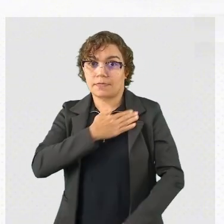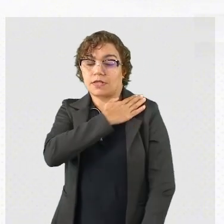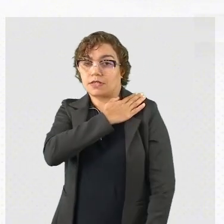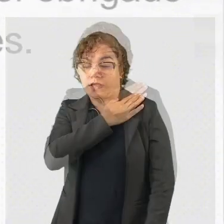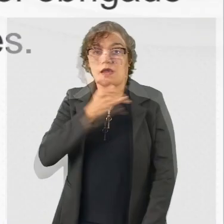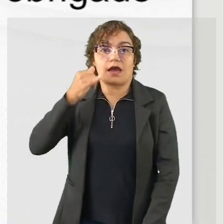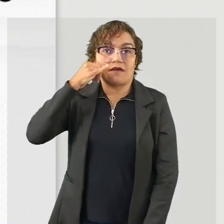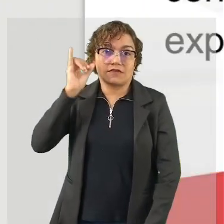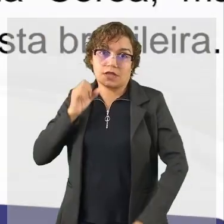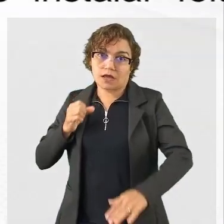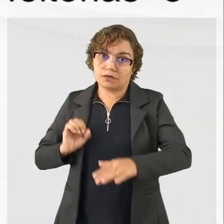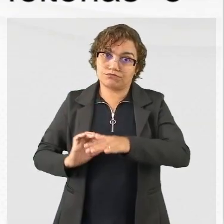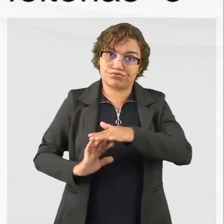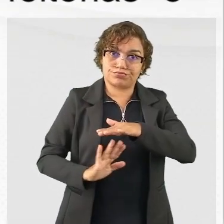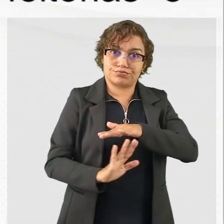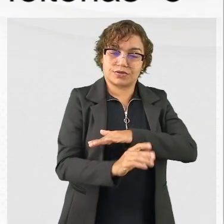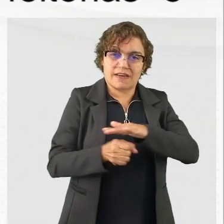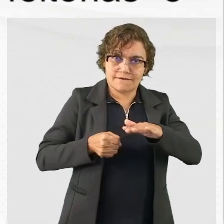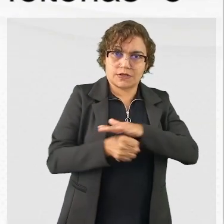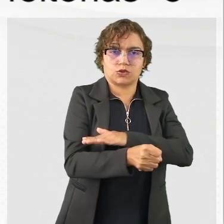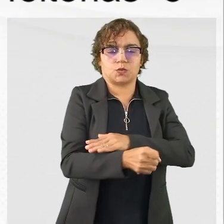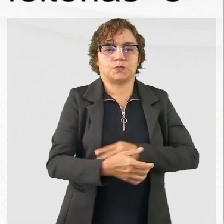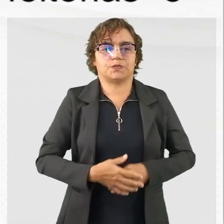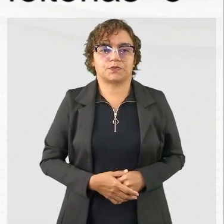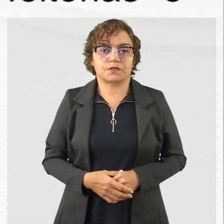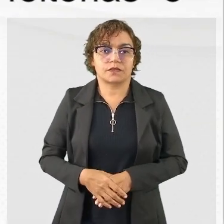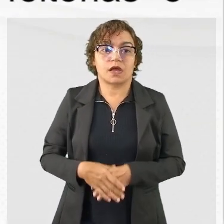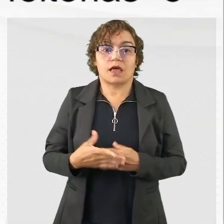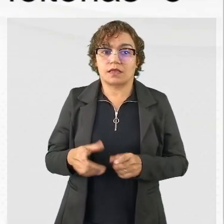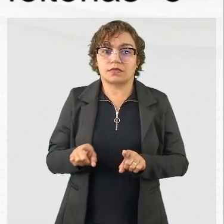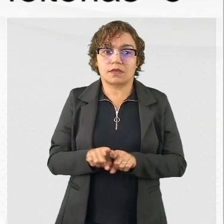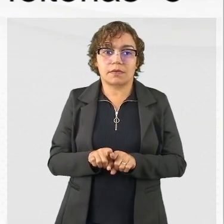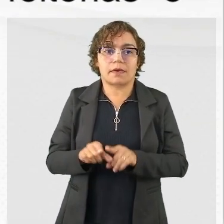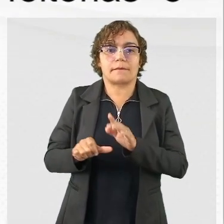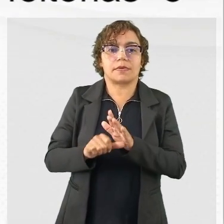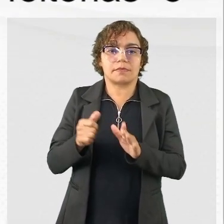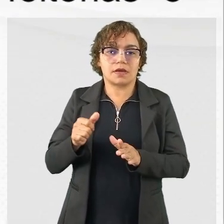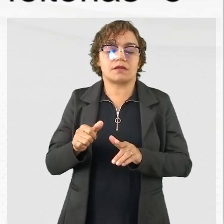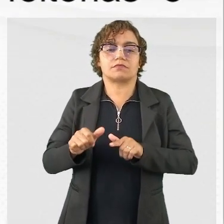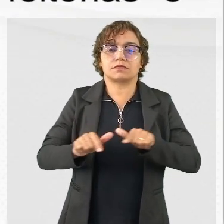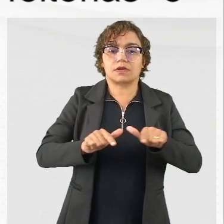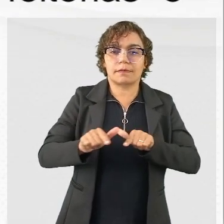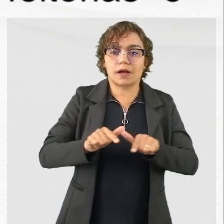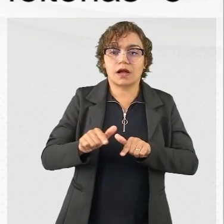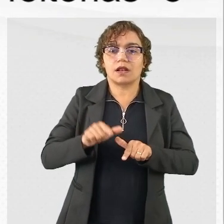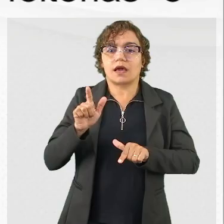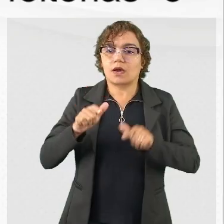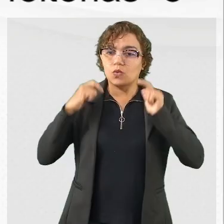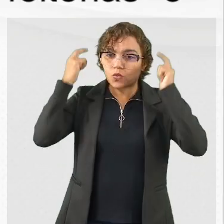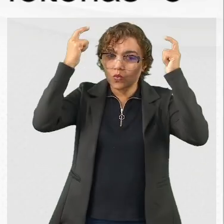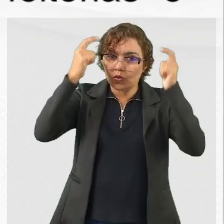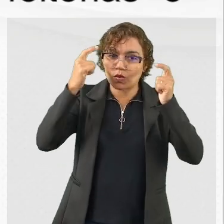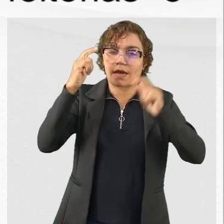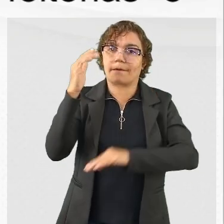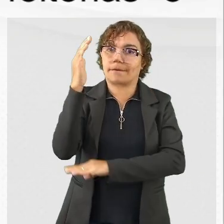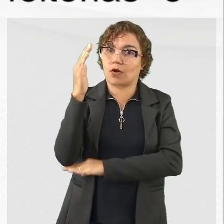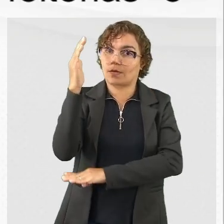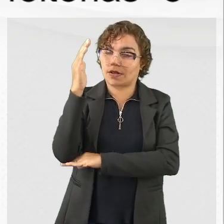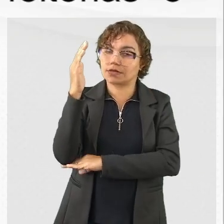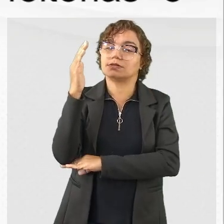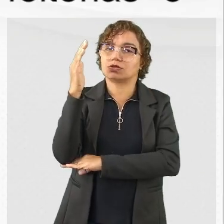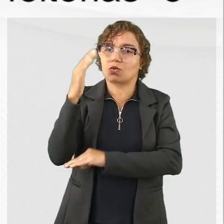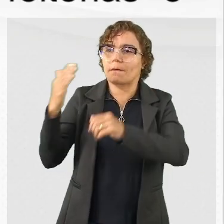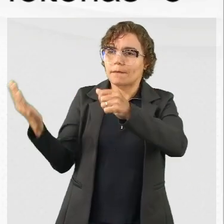para frente. A primeira atividade explorada pela coroa na colônia foi a extensão de pau-brasil.